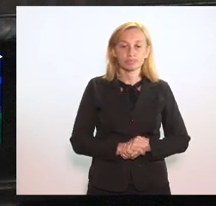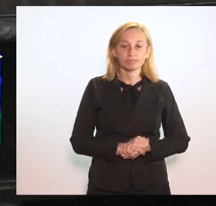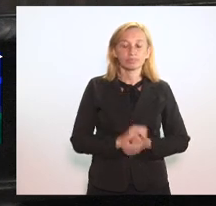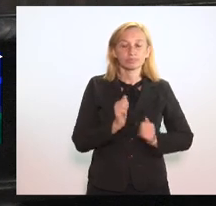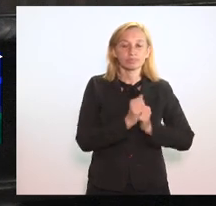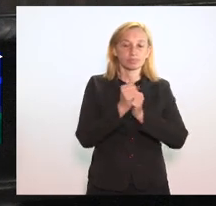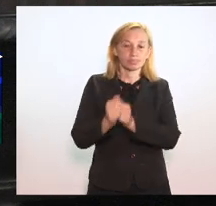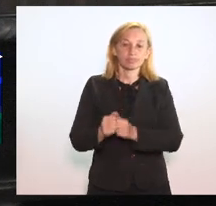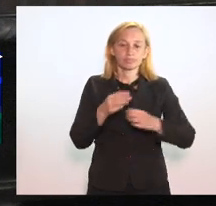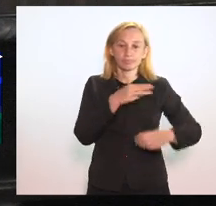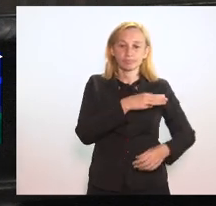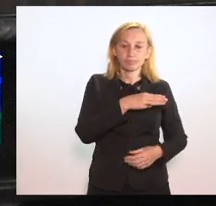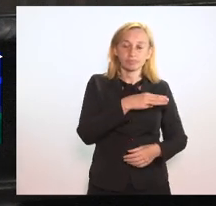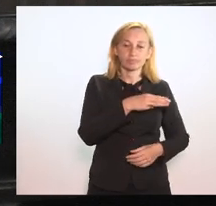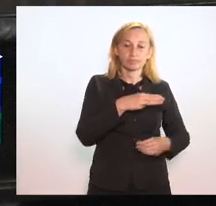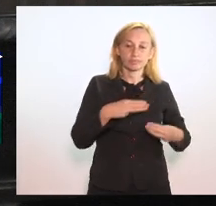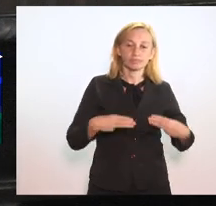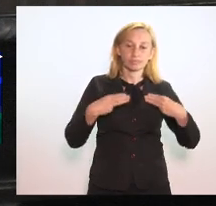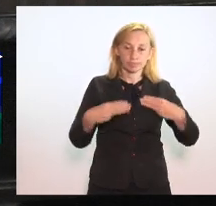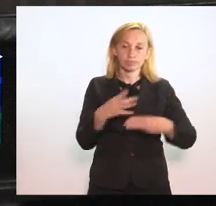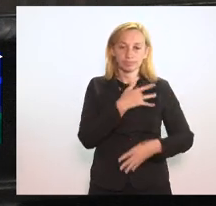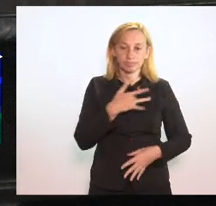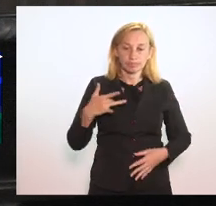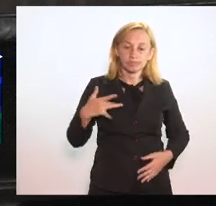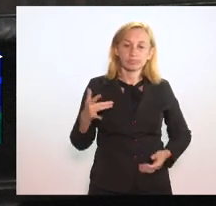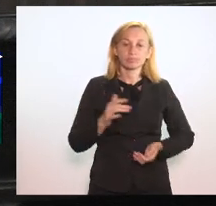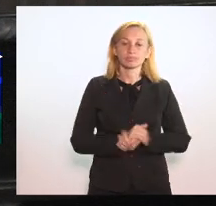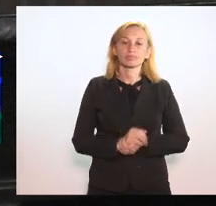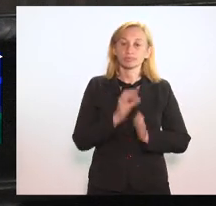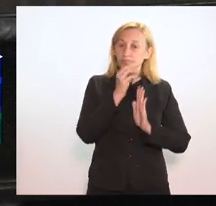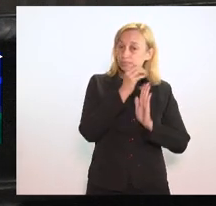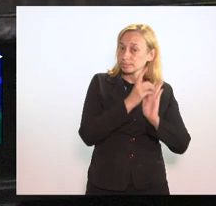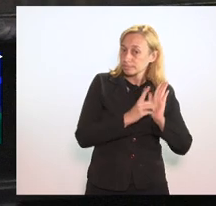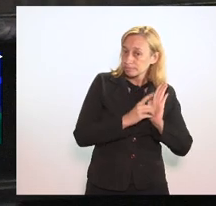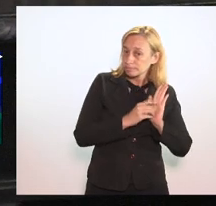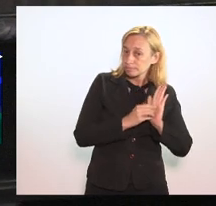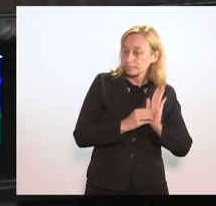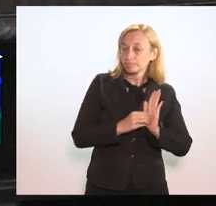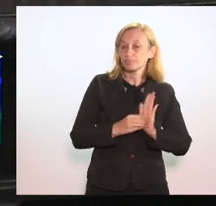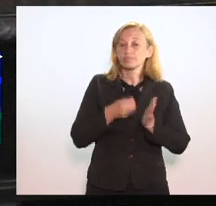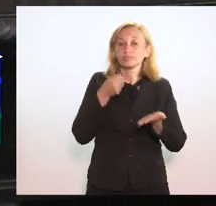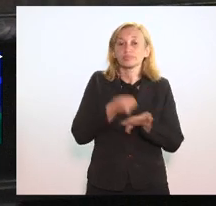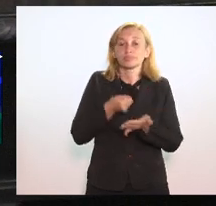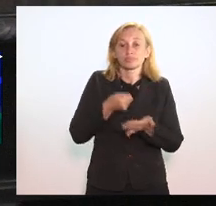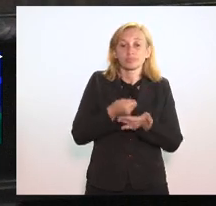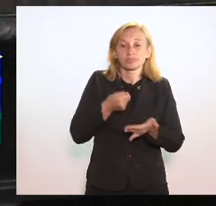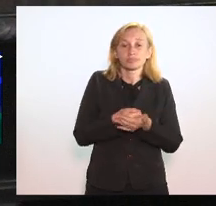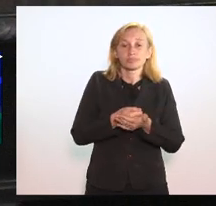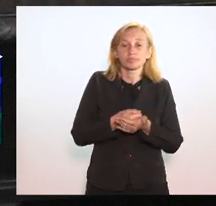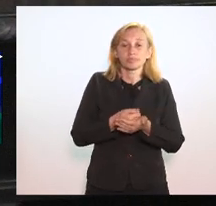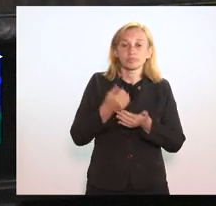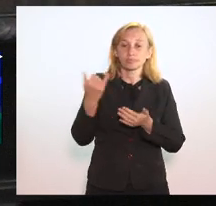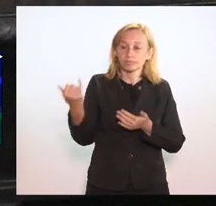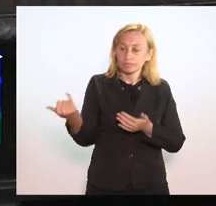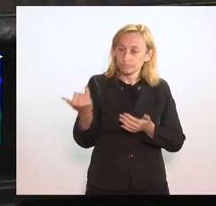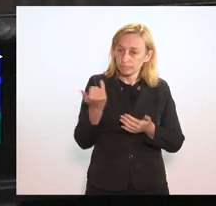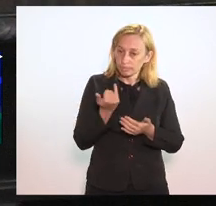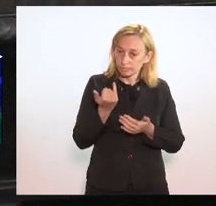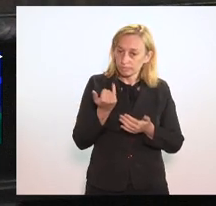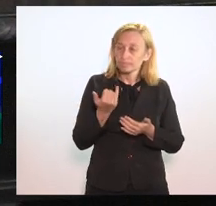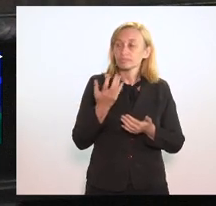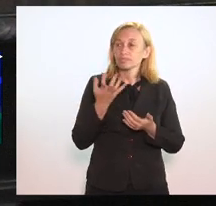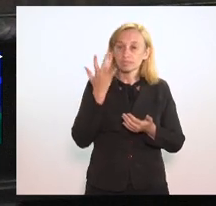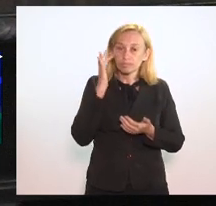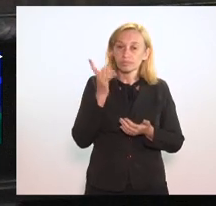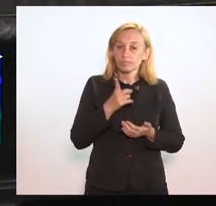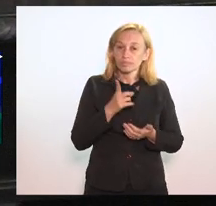encaminhei o Ministério da Saúde um ofício cobrando esclarecimentos acho que é esse o